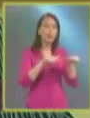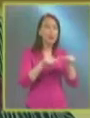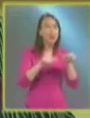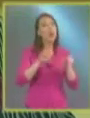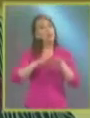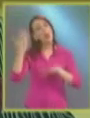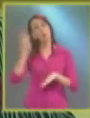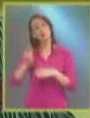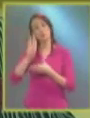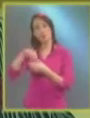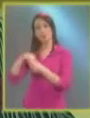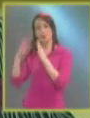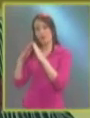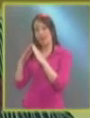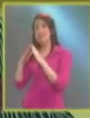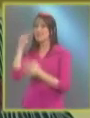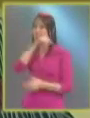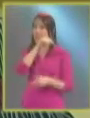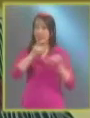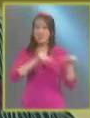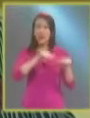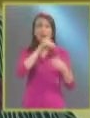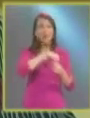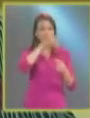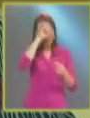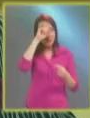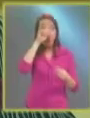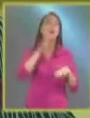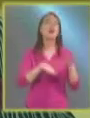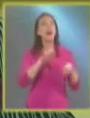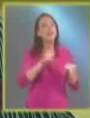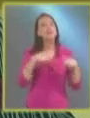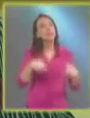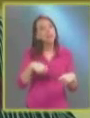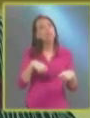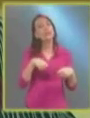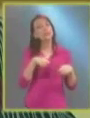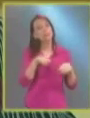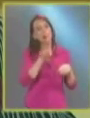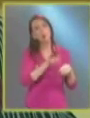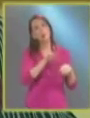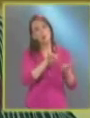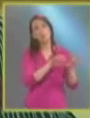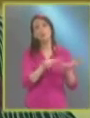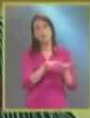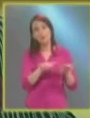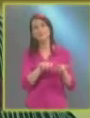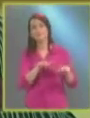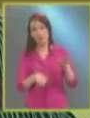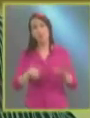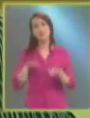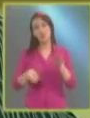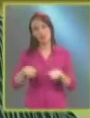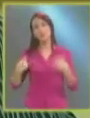porque, como eu trabalho no hospital, às vezes eu tenho de evoluir algum prontuário, então estou implantando um sistema que vai ser